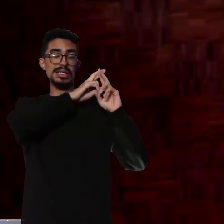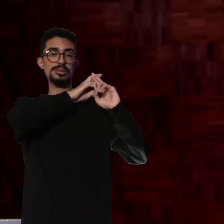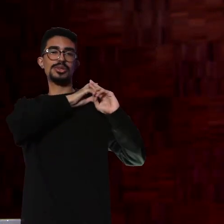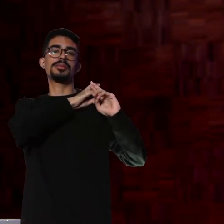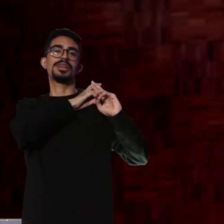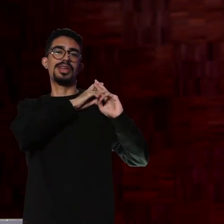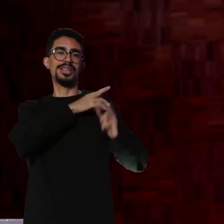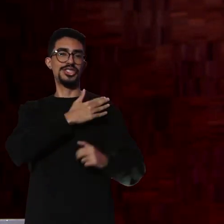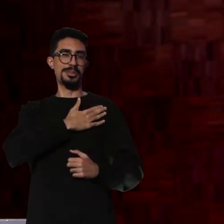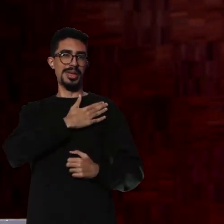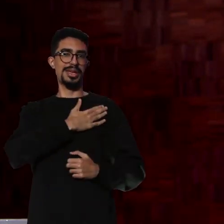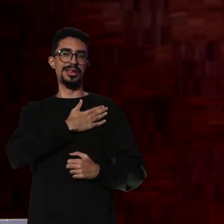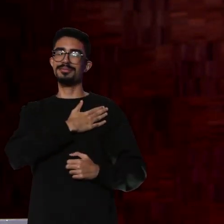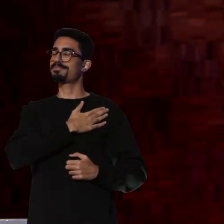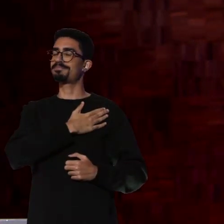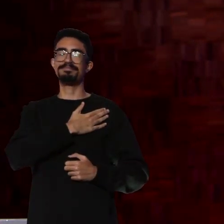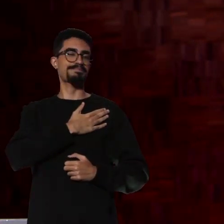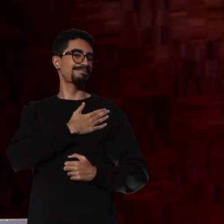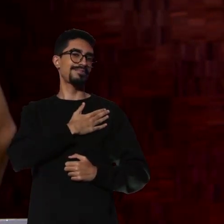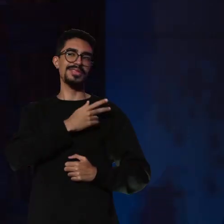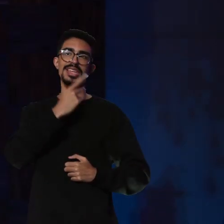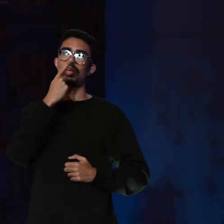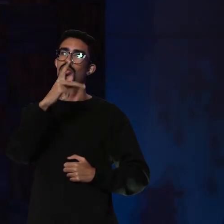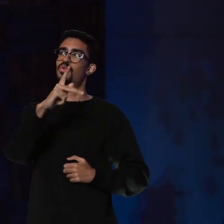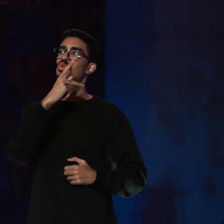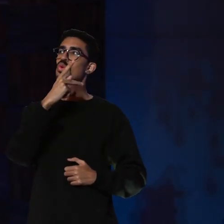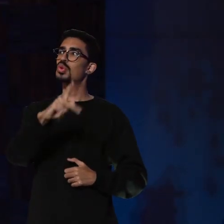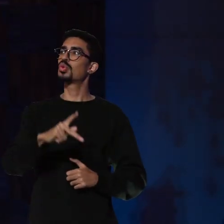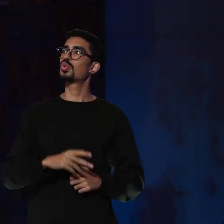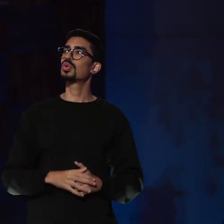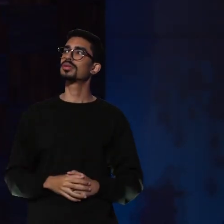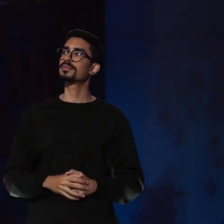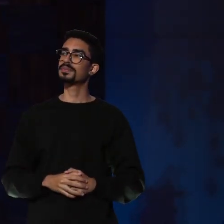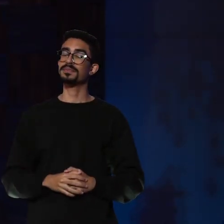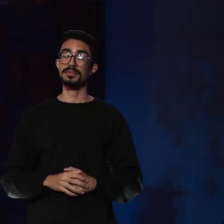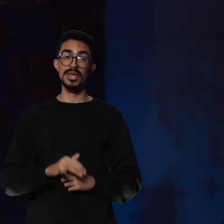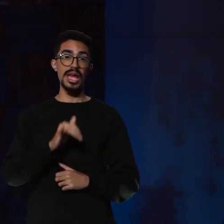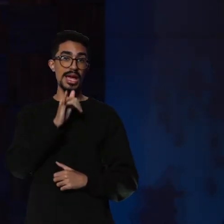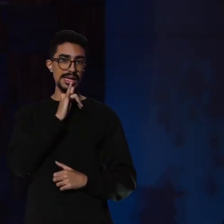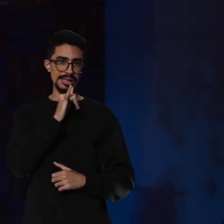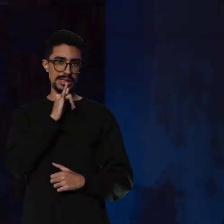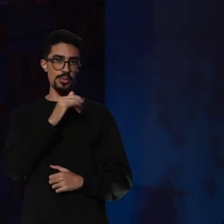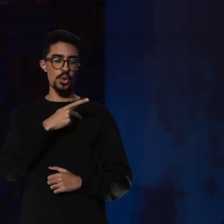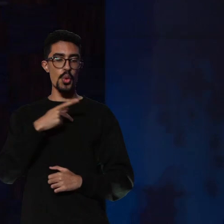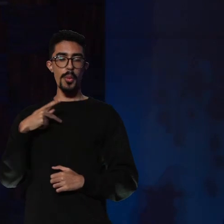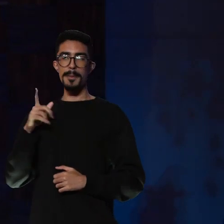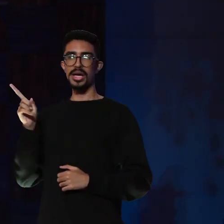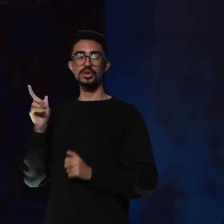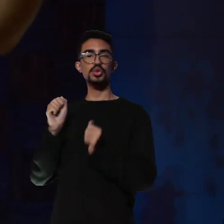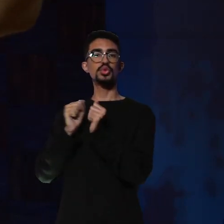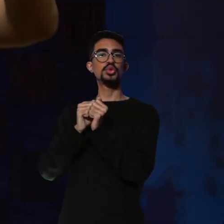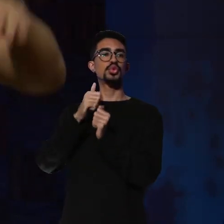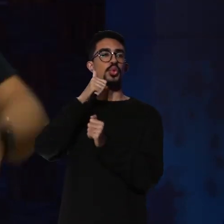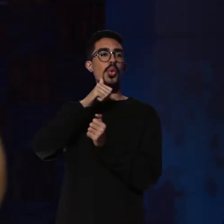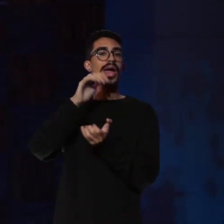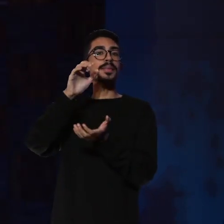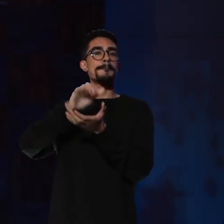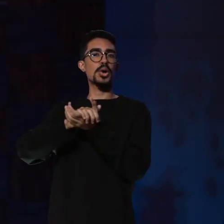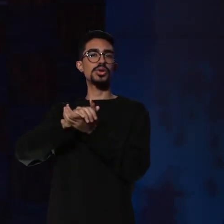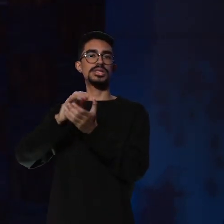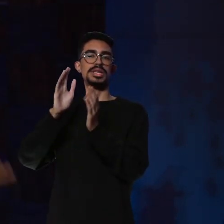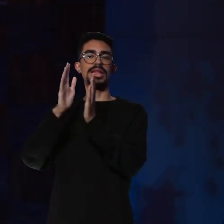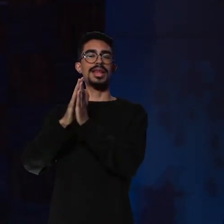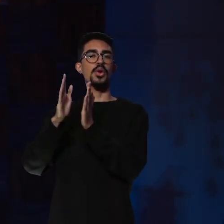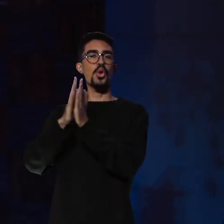tua. Eu e minha esposa temos orado pelo nosso prédio. São 12 apartamentos. Tem mais um que é de um casal aqui da